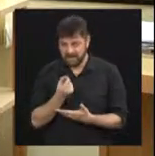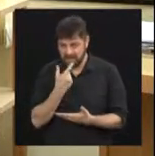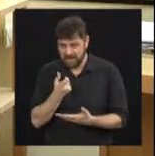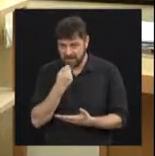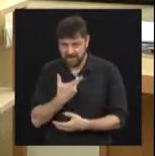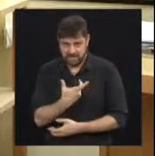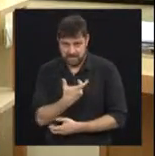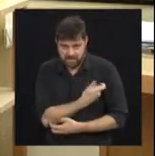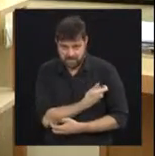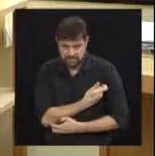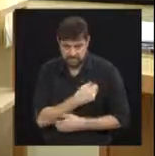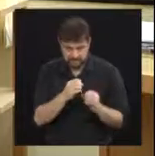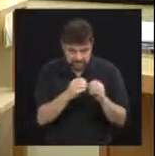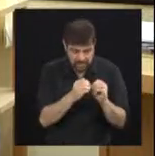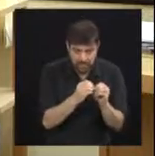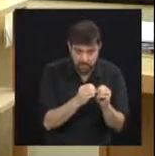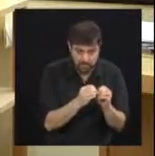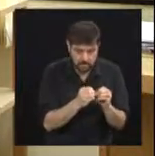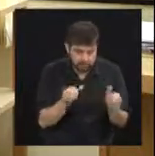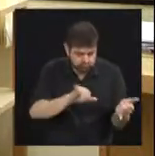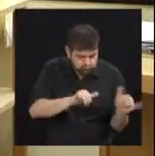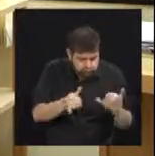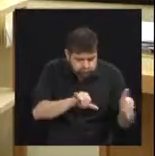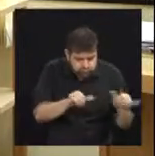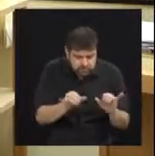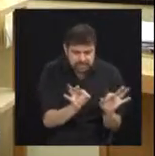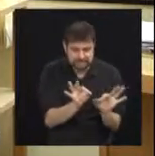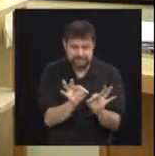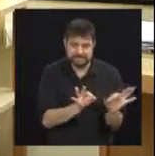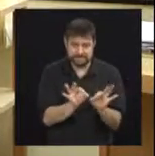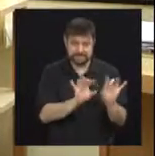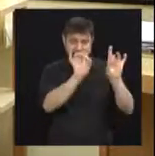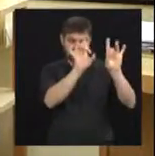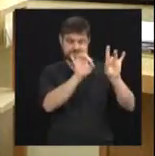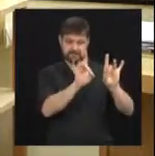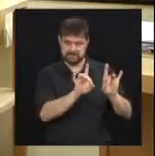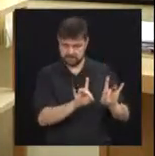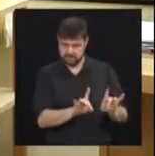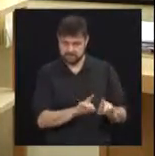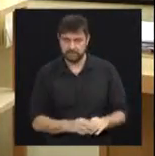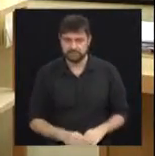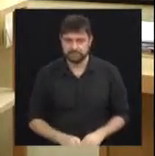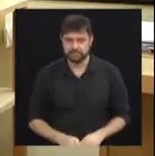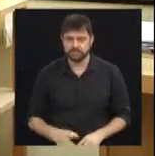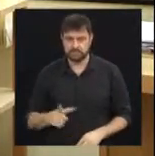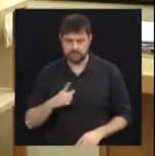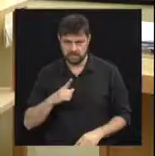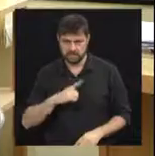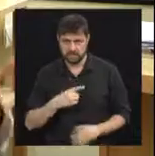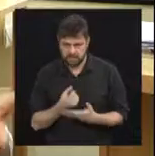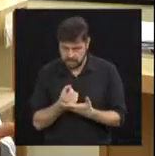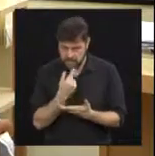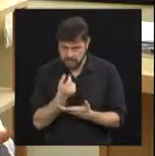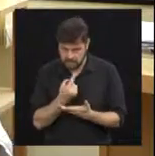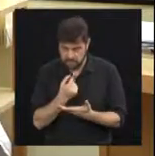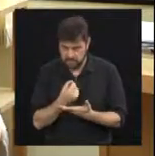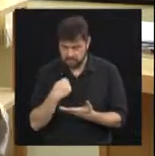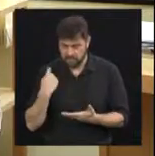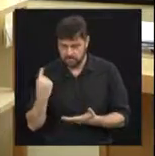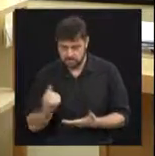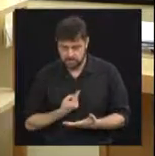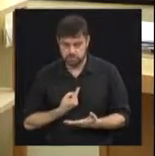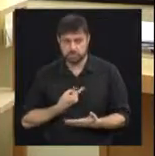Geralmente são medicamentos fornecidos por laboratórios especializados na produção dessas medicações. Existem algumas medicações